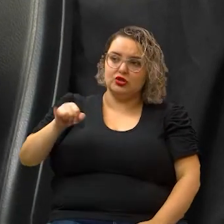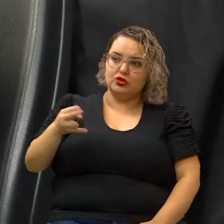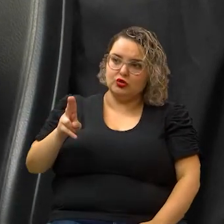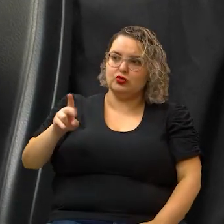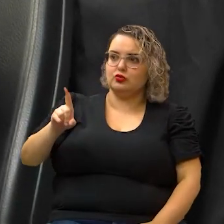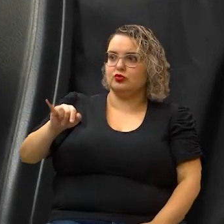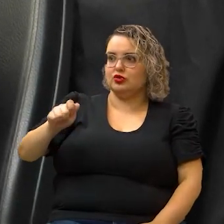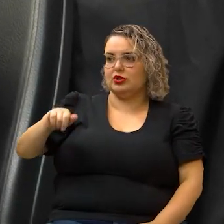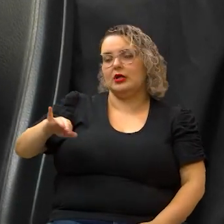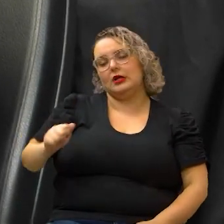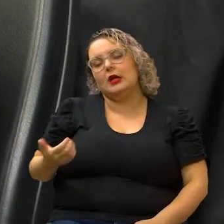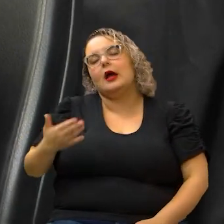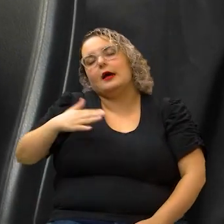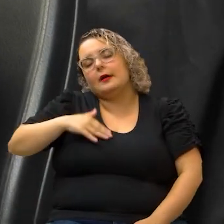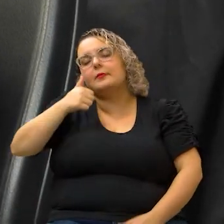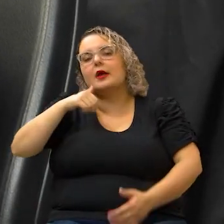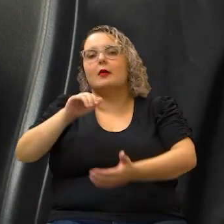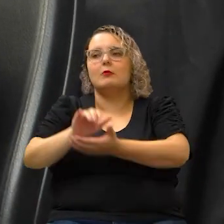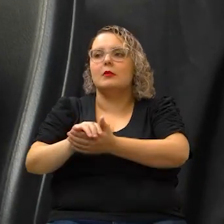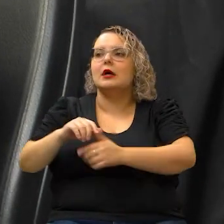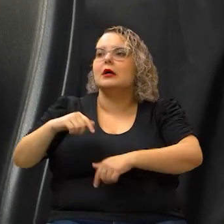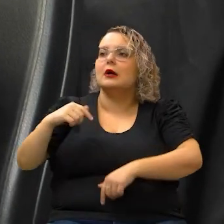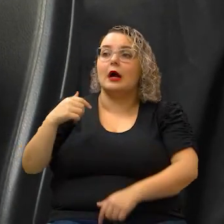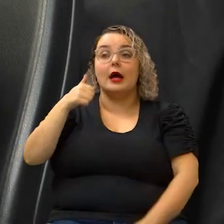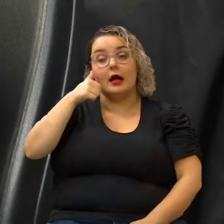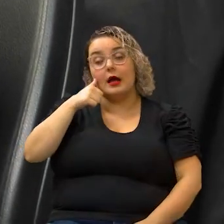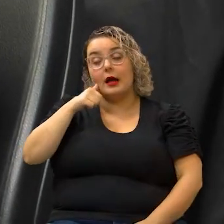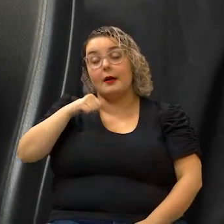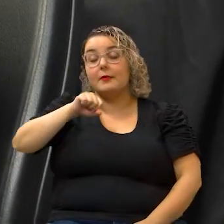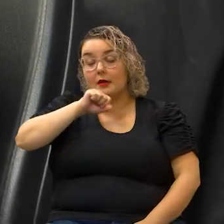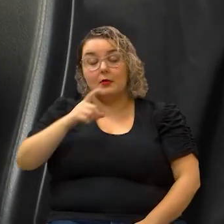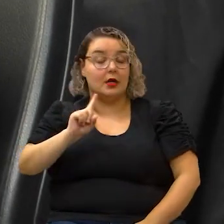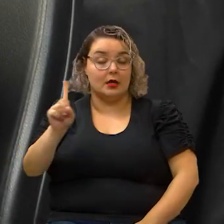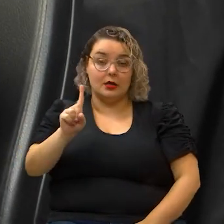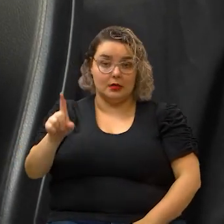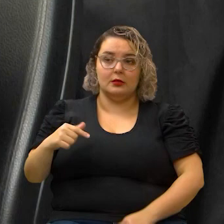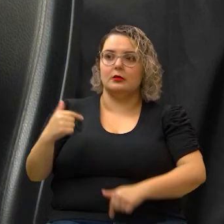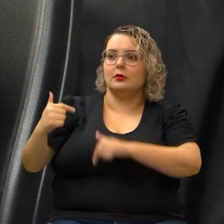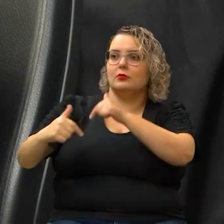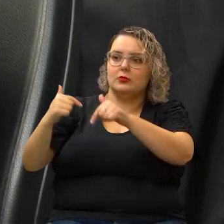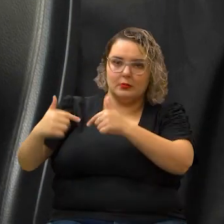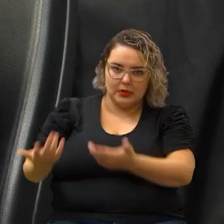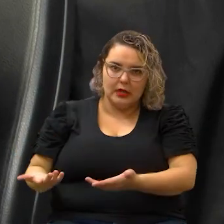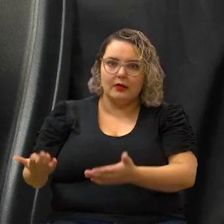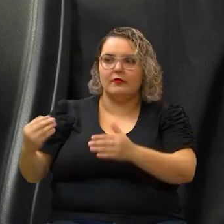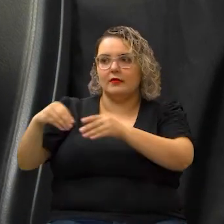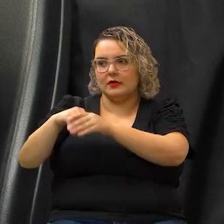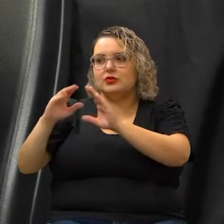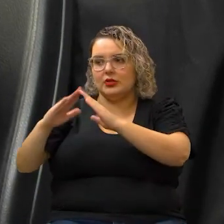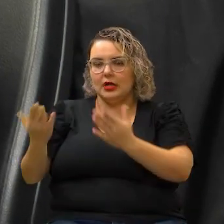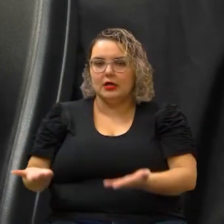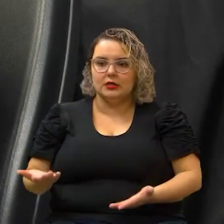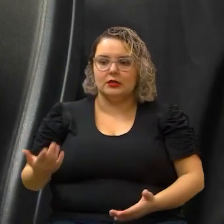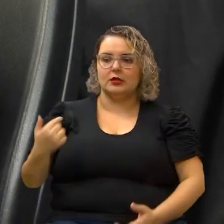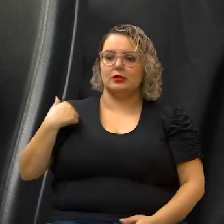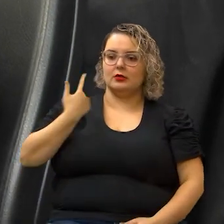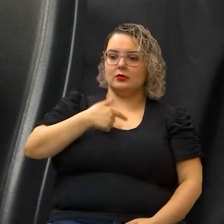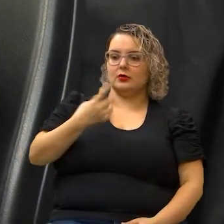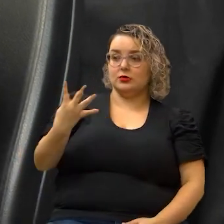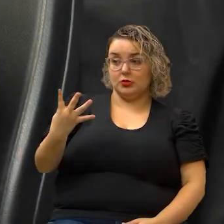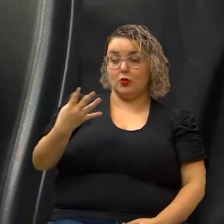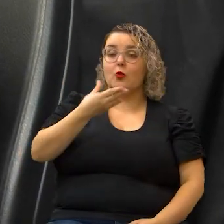lar, né? Ajudou muito meu pai como doméstico, mas era do lar. Eu sou o 4º irmão. Nós somos